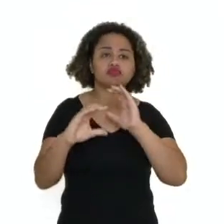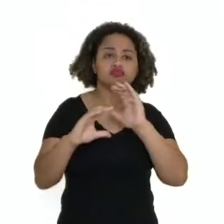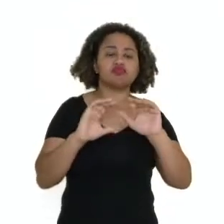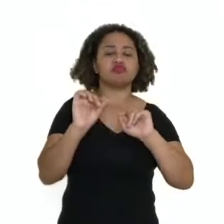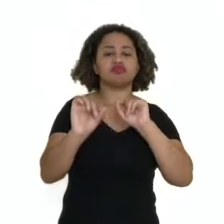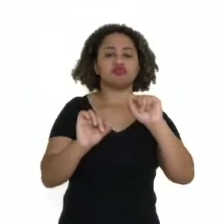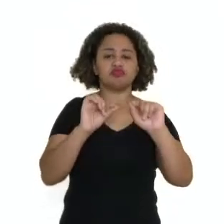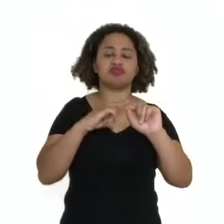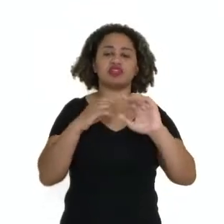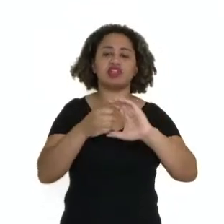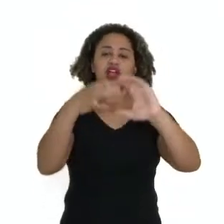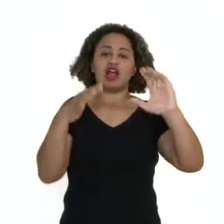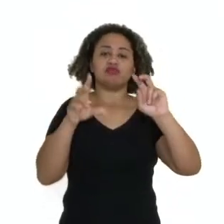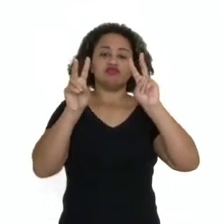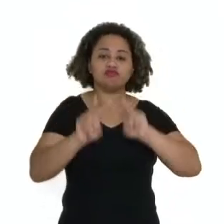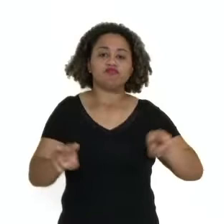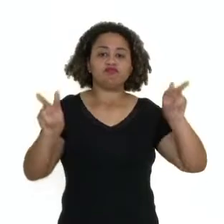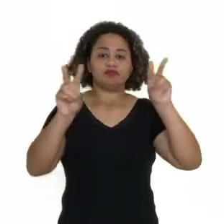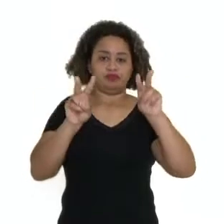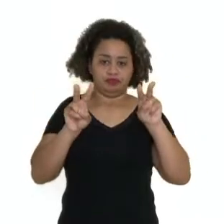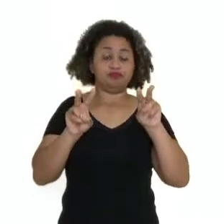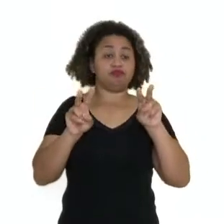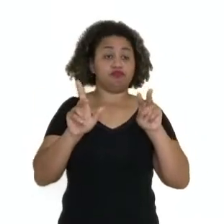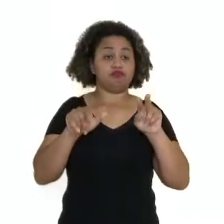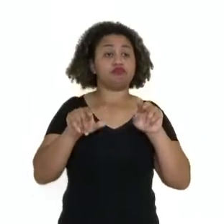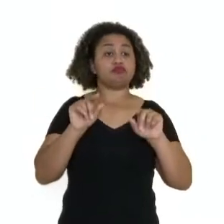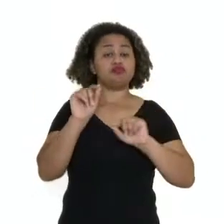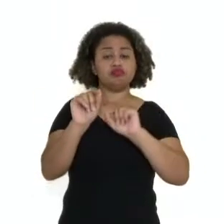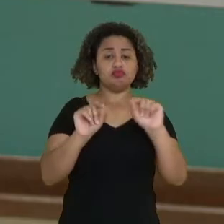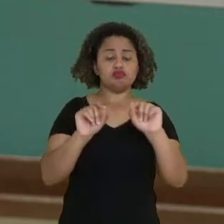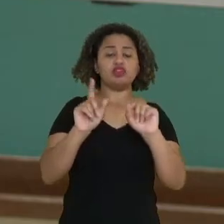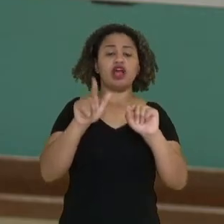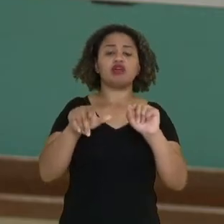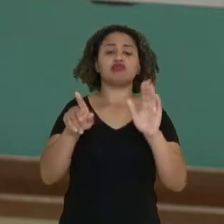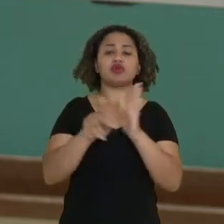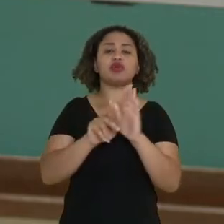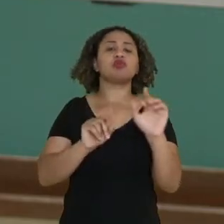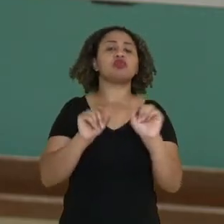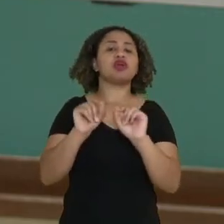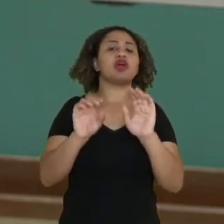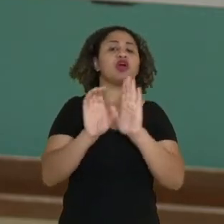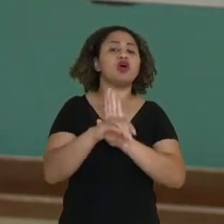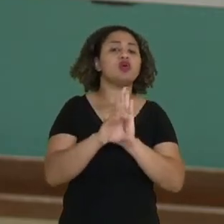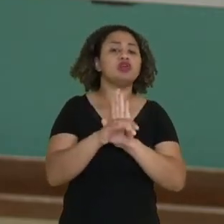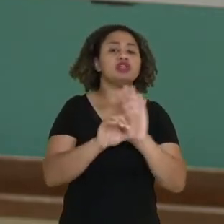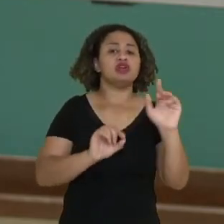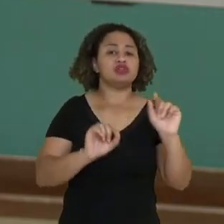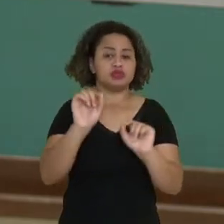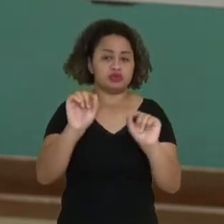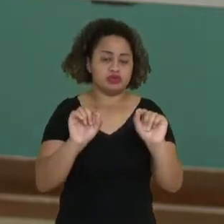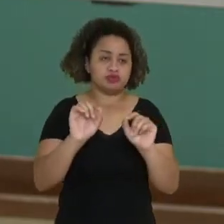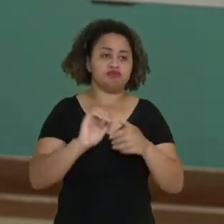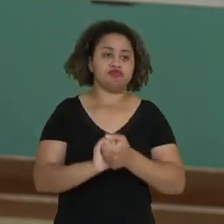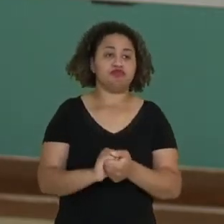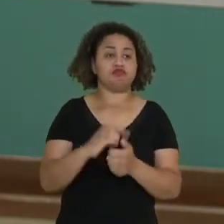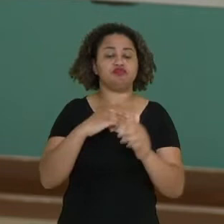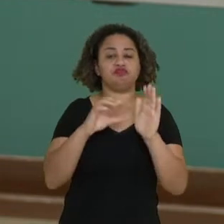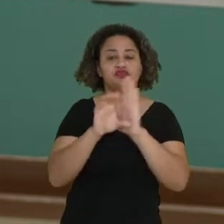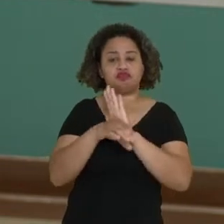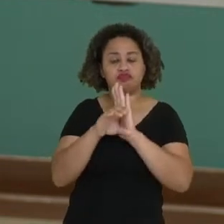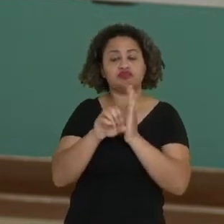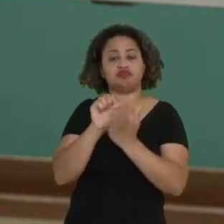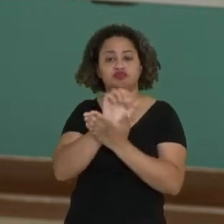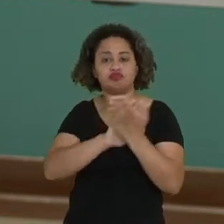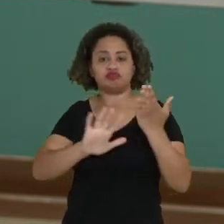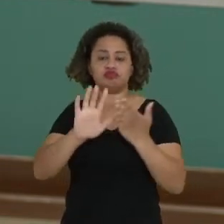criar o aspecto visual. E a infografia envolve que conceito moderno? Um conceito de imagem